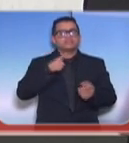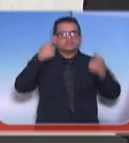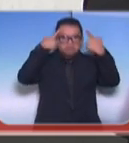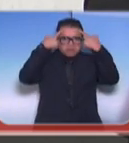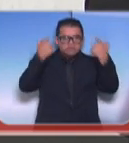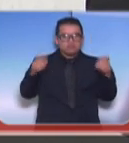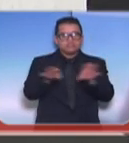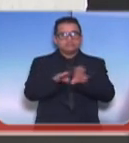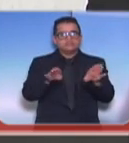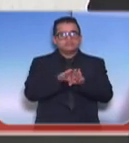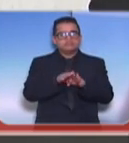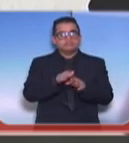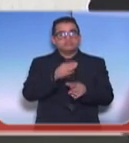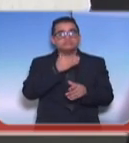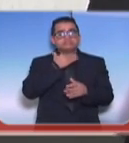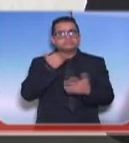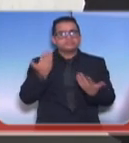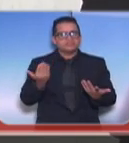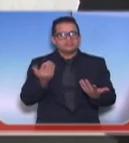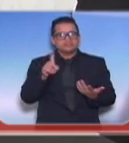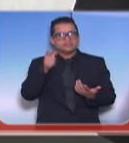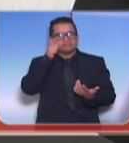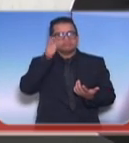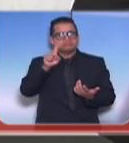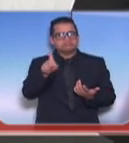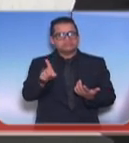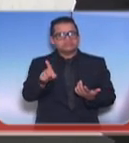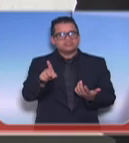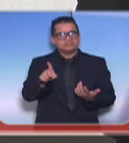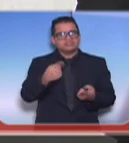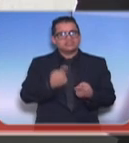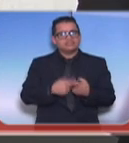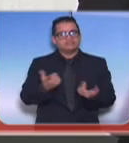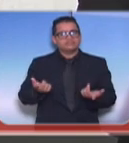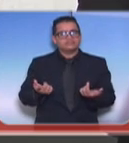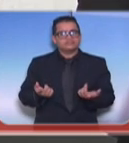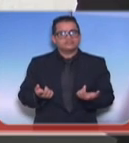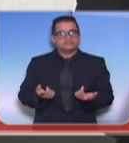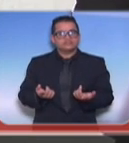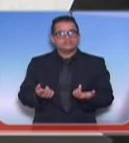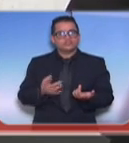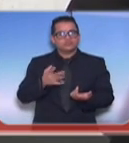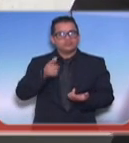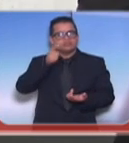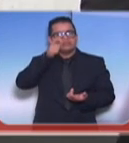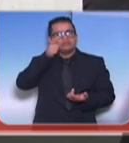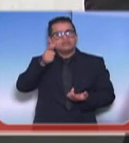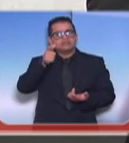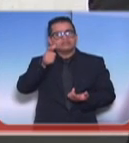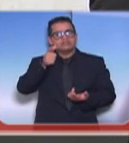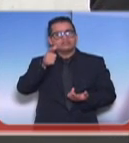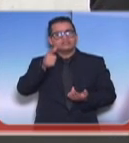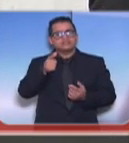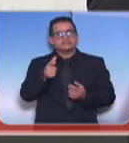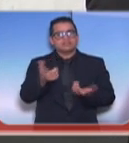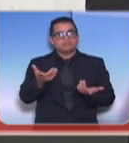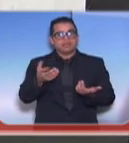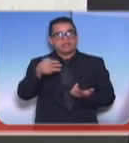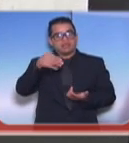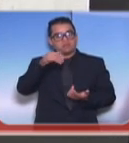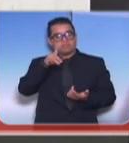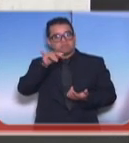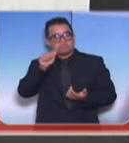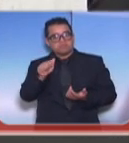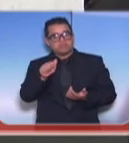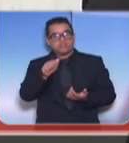foram assassinados. Parece que isso não interessa. É interessante porque o que interessa para um tipo de mídia é